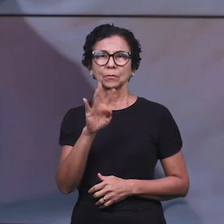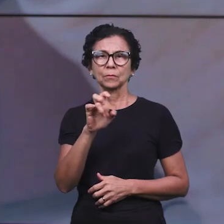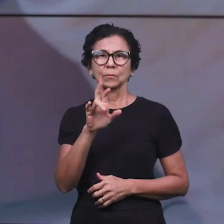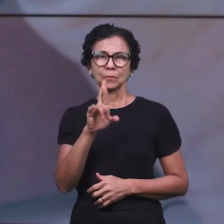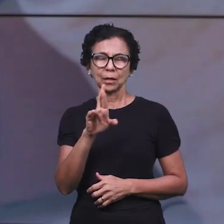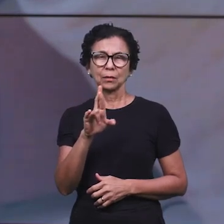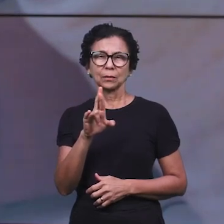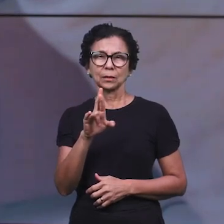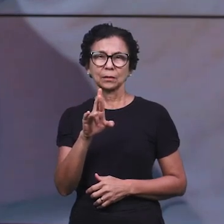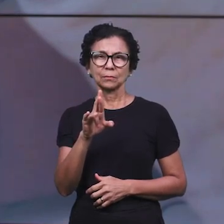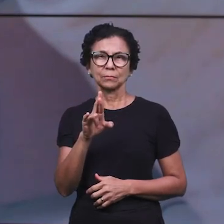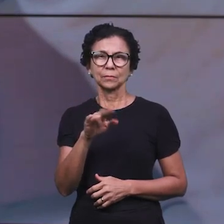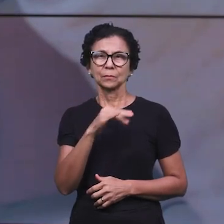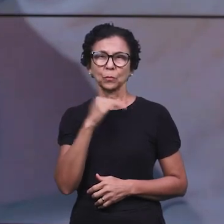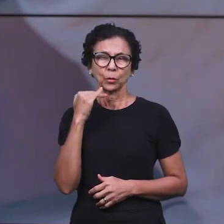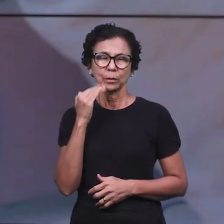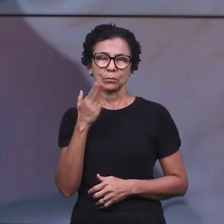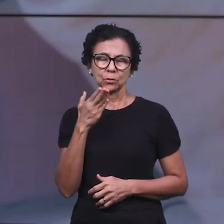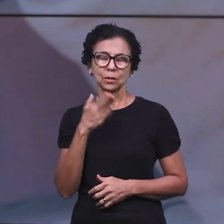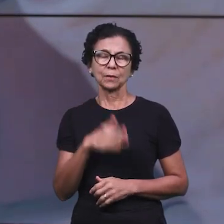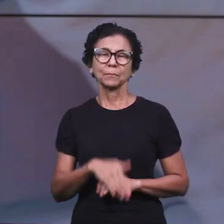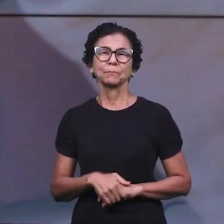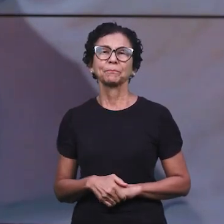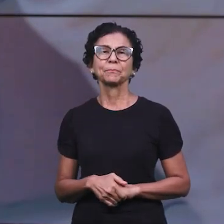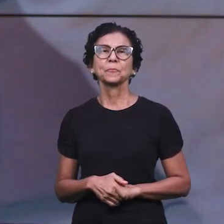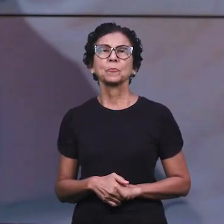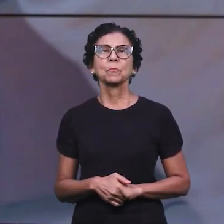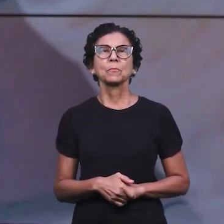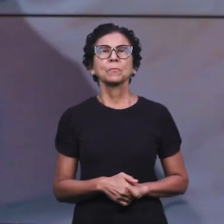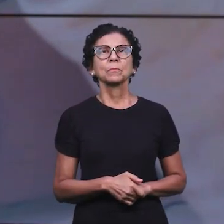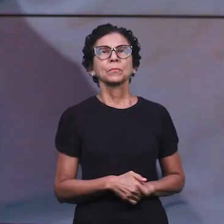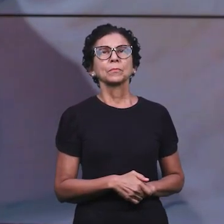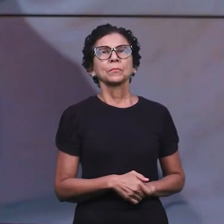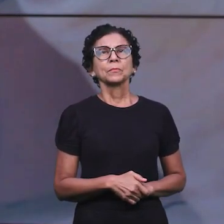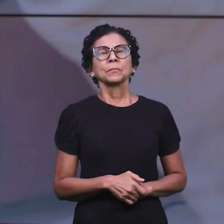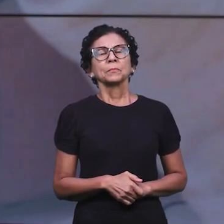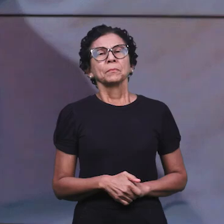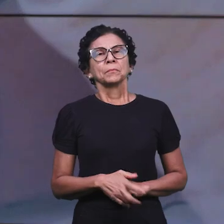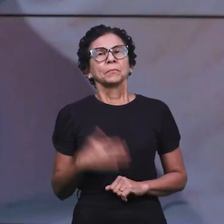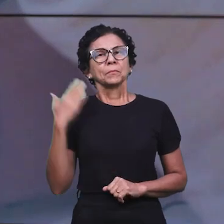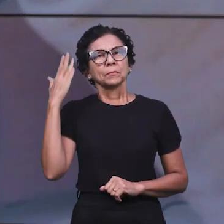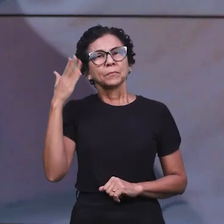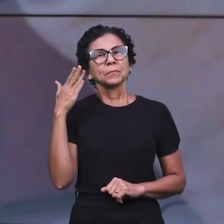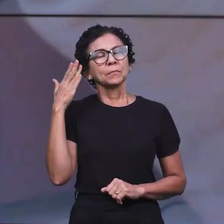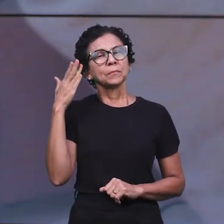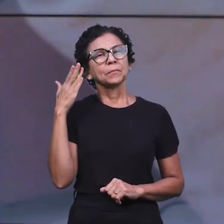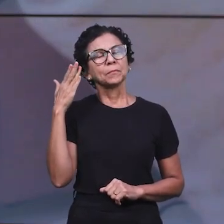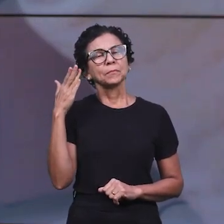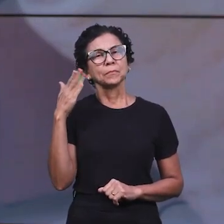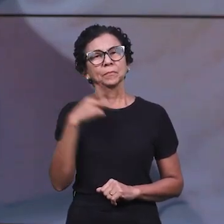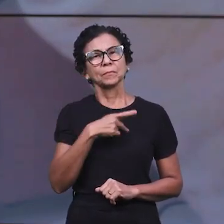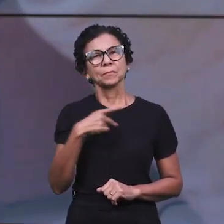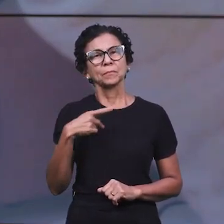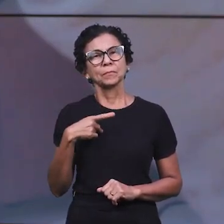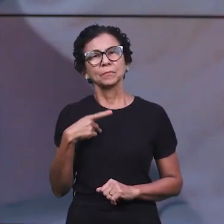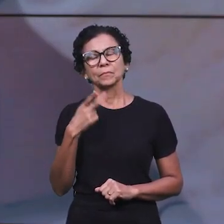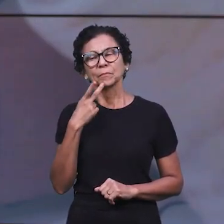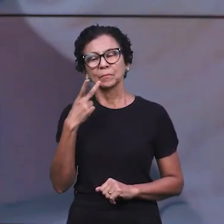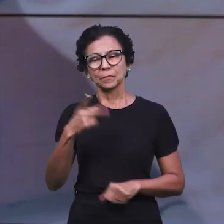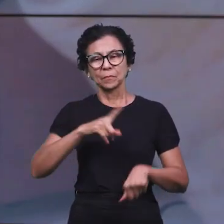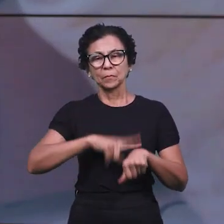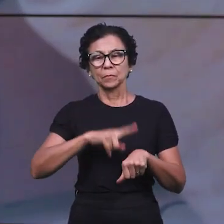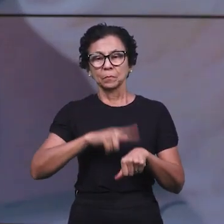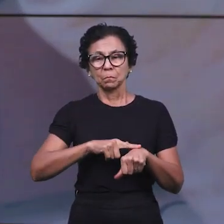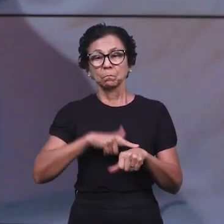que numa mensagem que está disponível aí nos nossos canais, ele retrata que uma vez num momento de uma